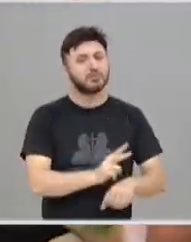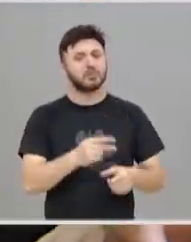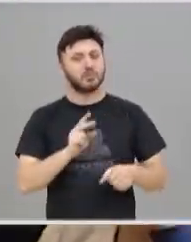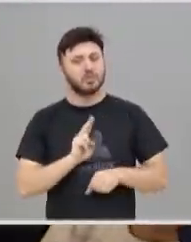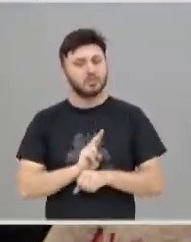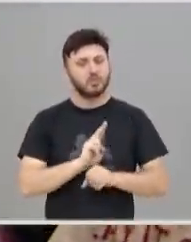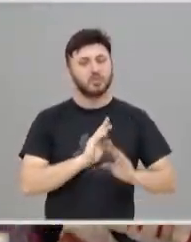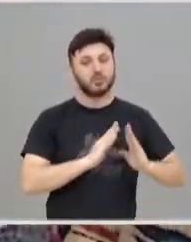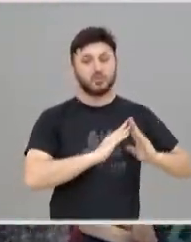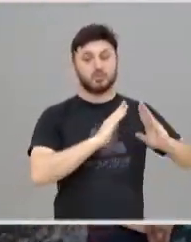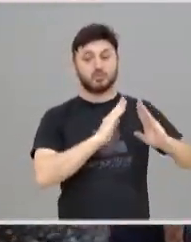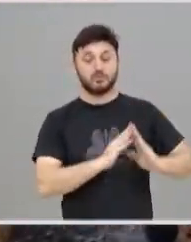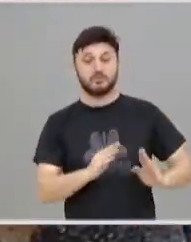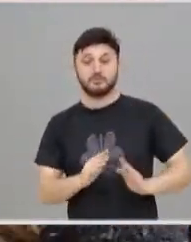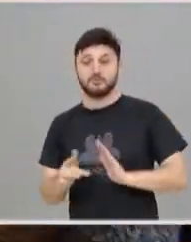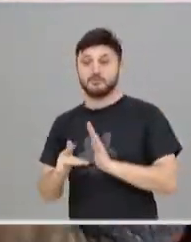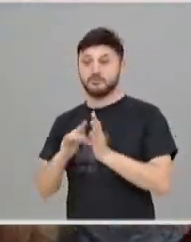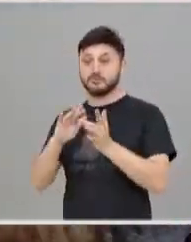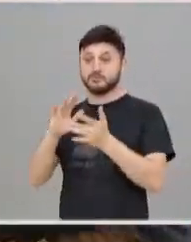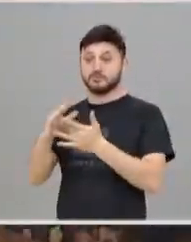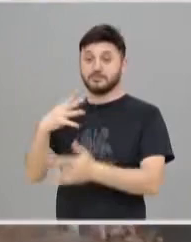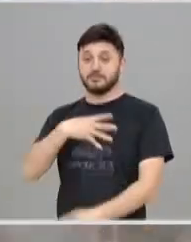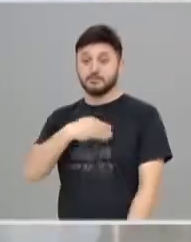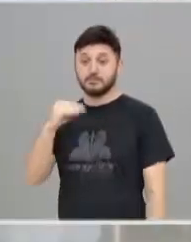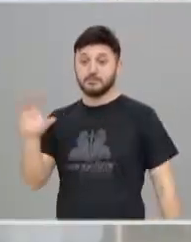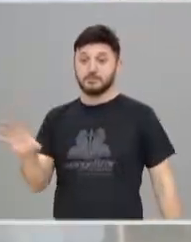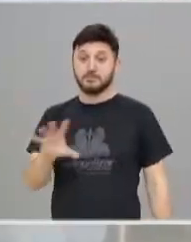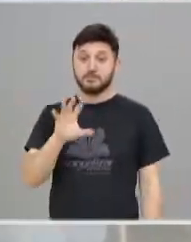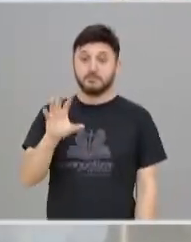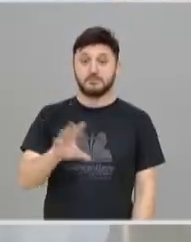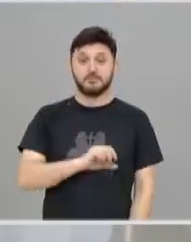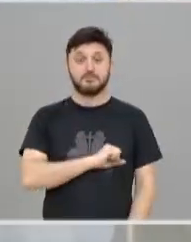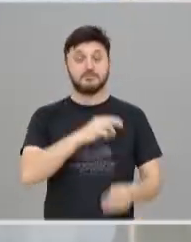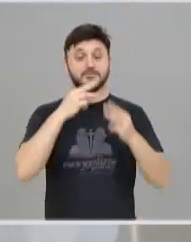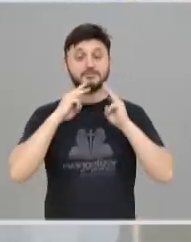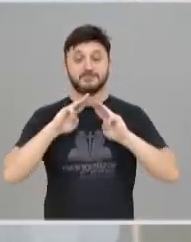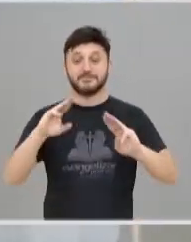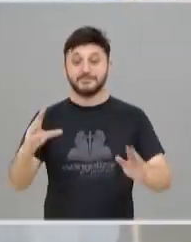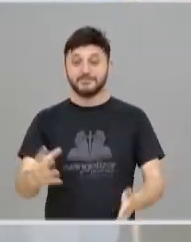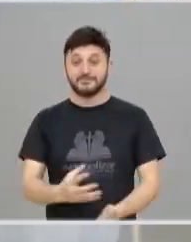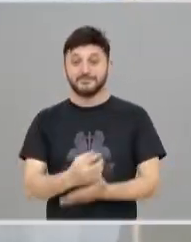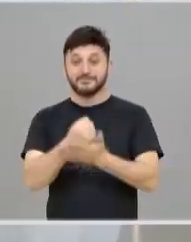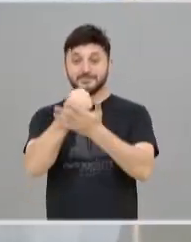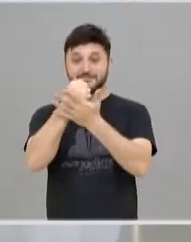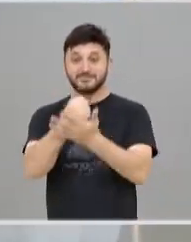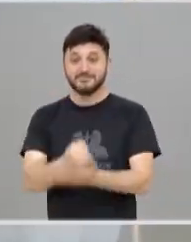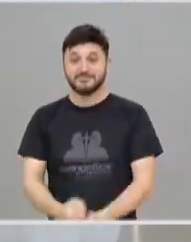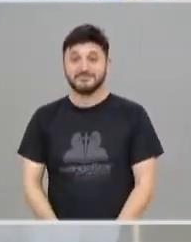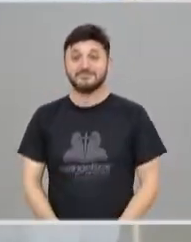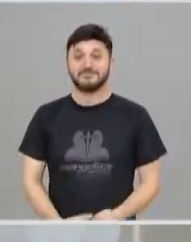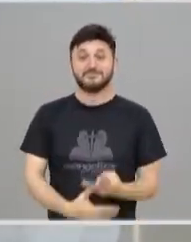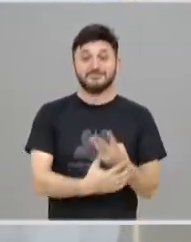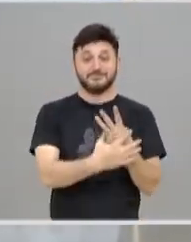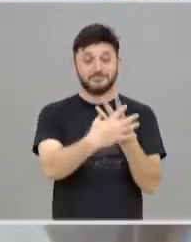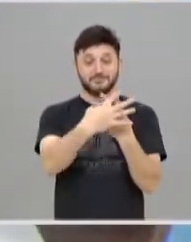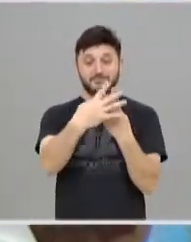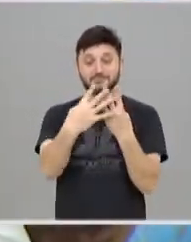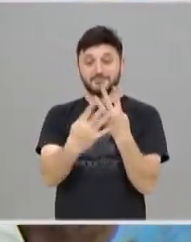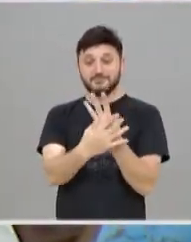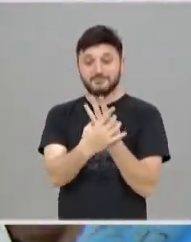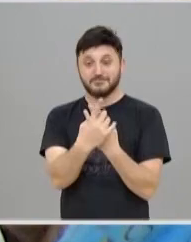seu lar, Jesus, Filho amado, em missão de salvar,